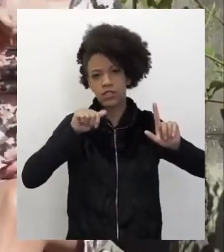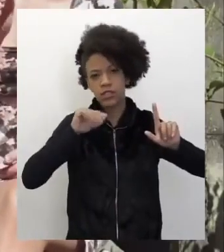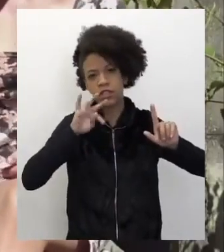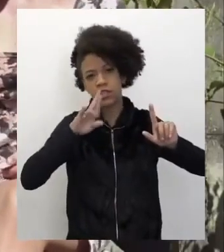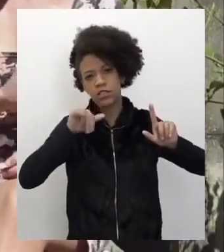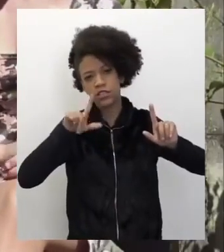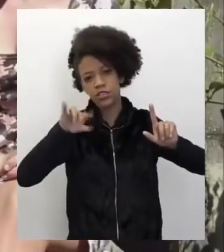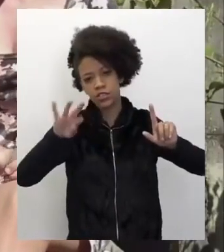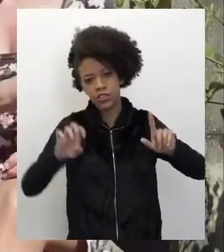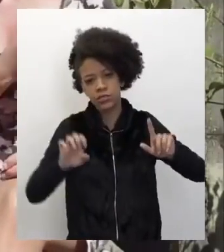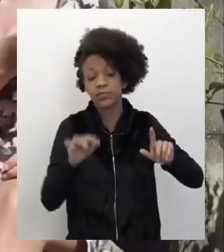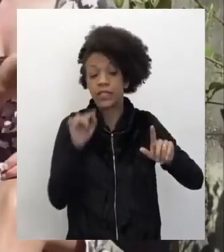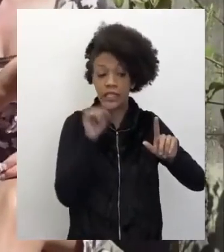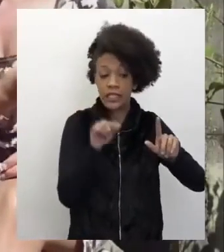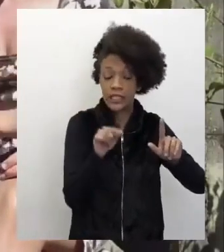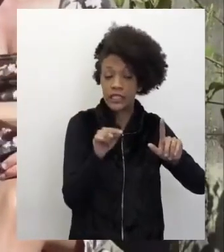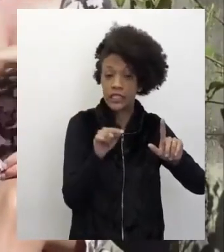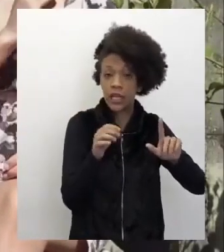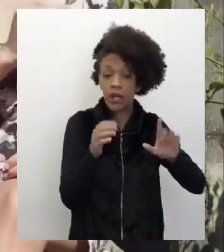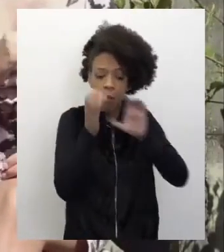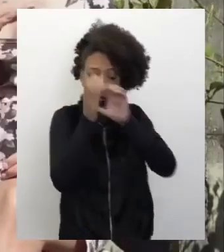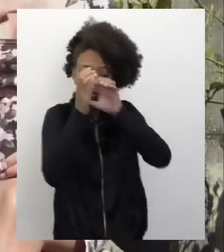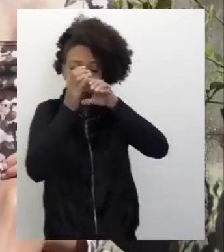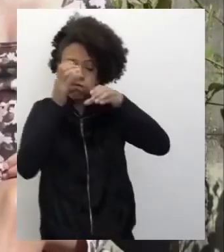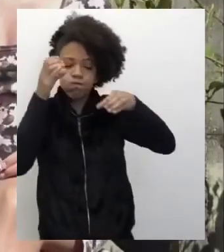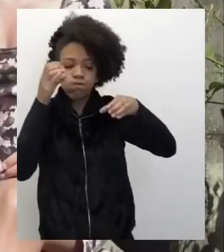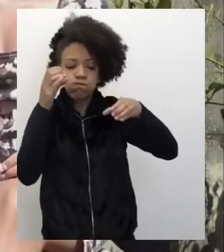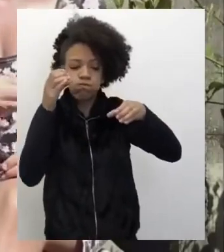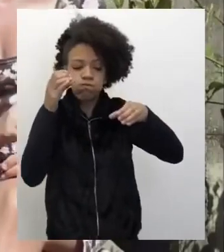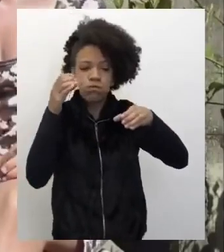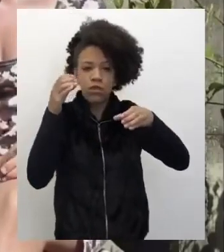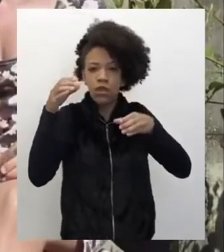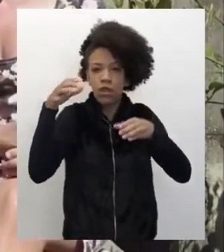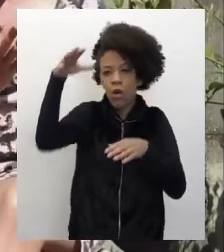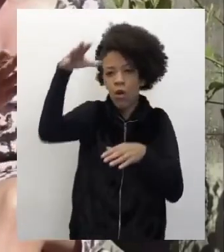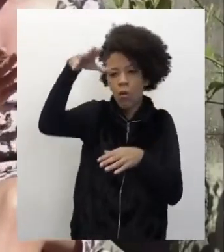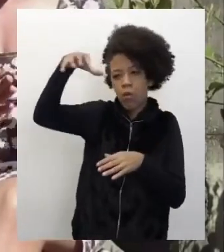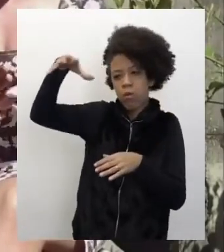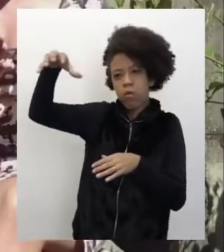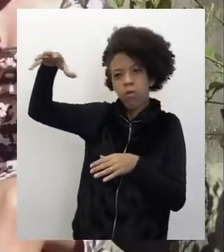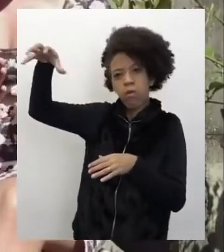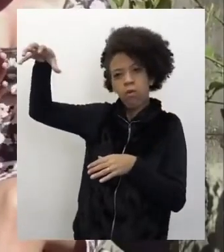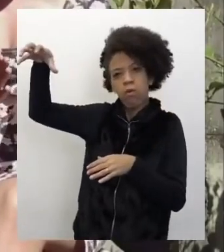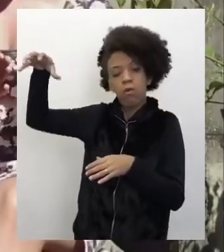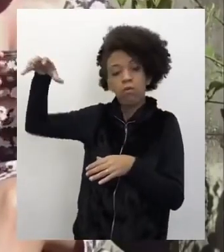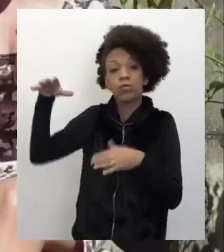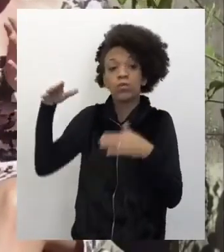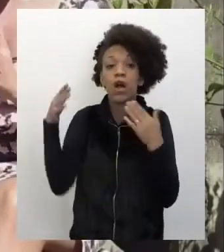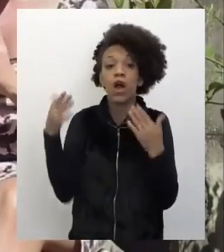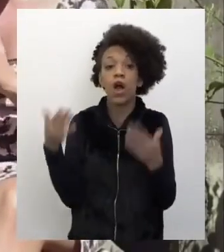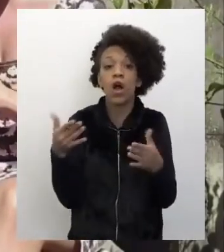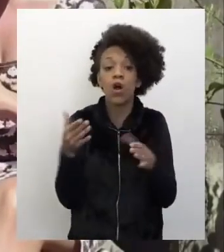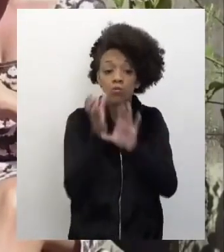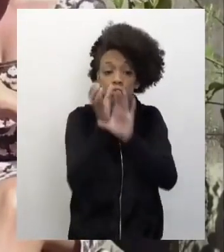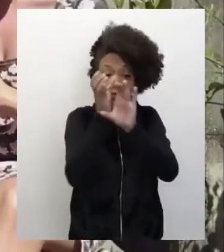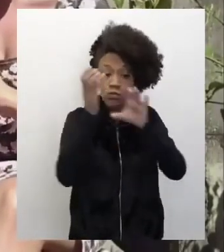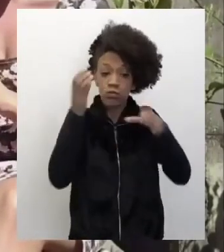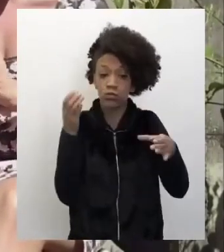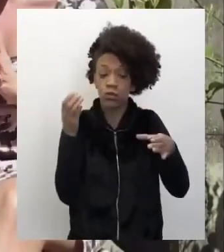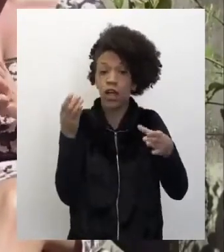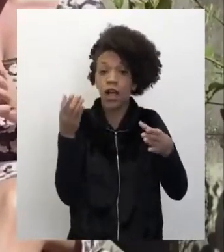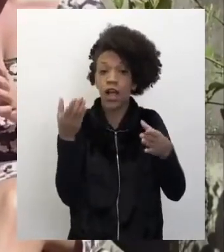é, e nesse caso, um satélite geoestacionário. Ou seja, um satélite que percorre uma